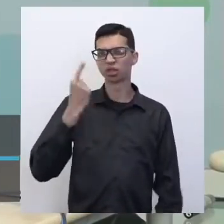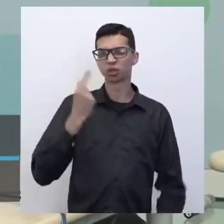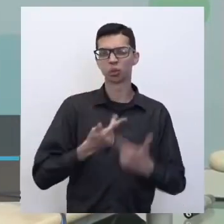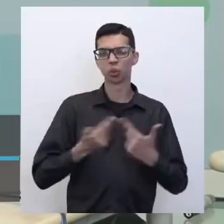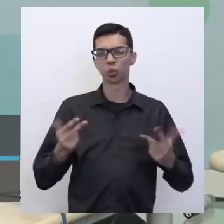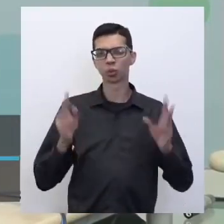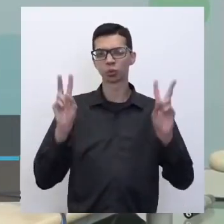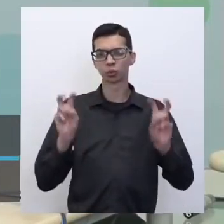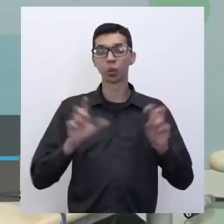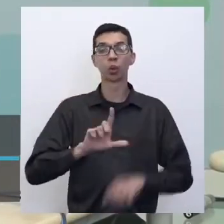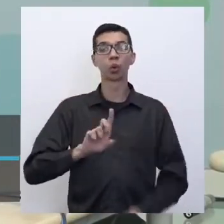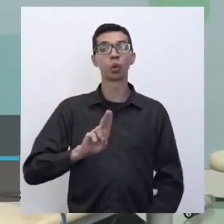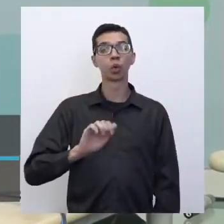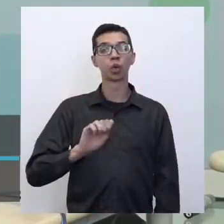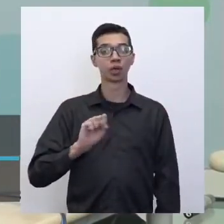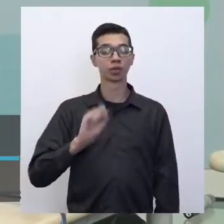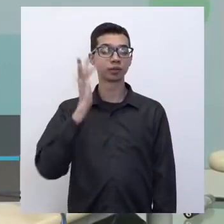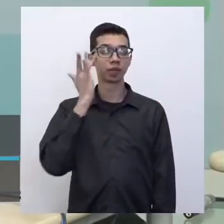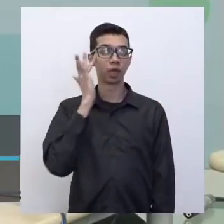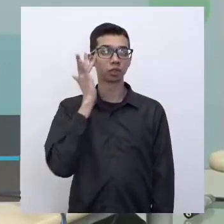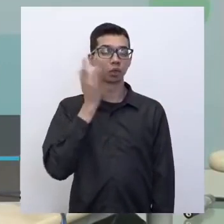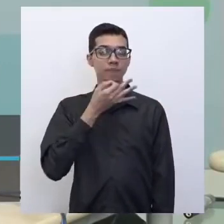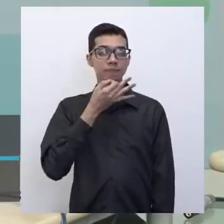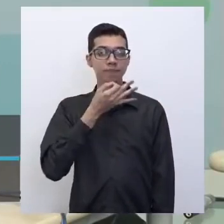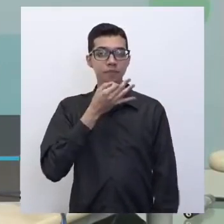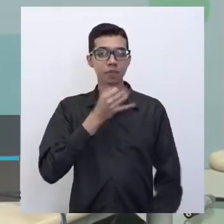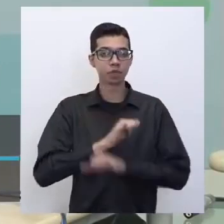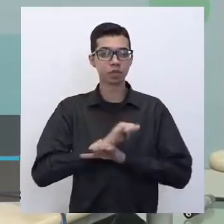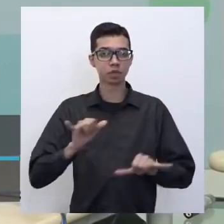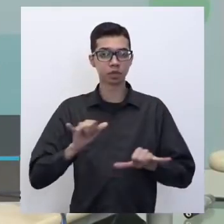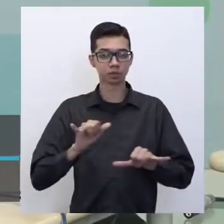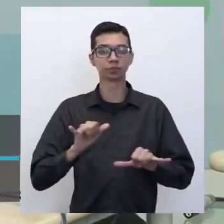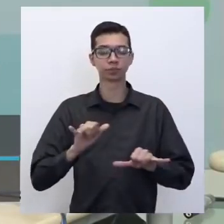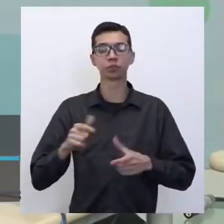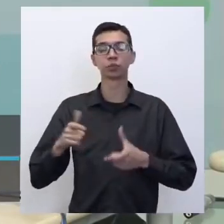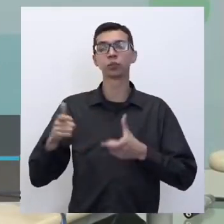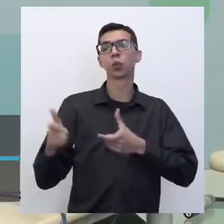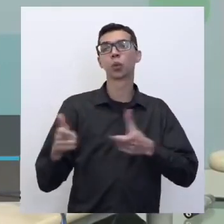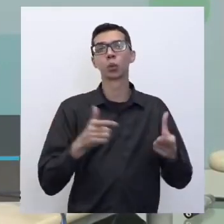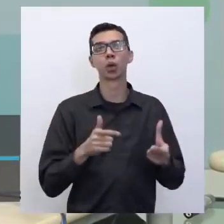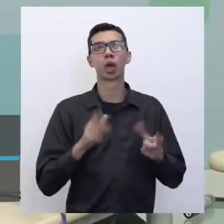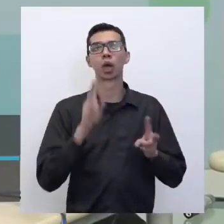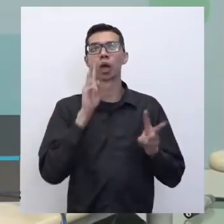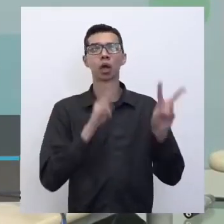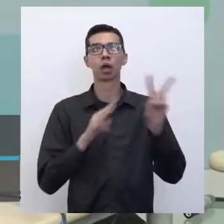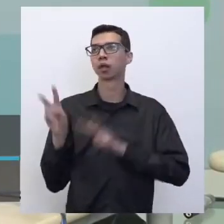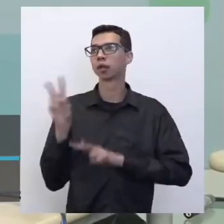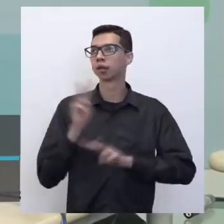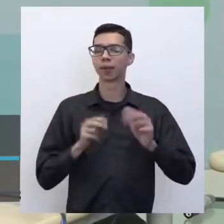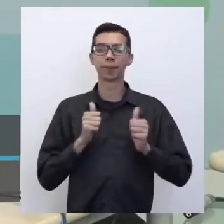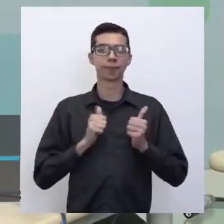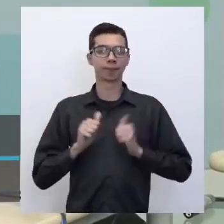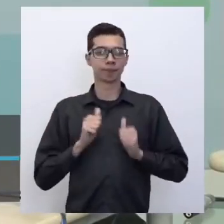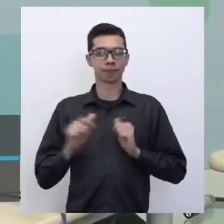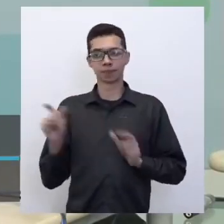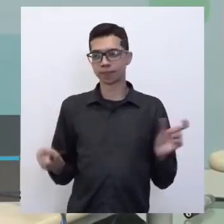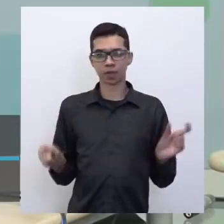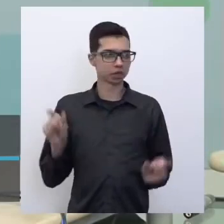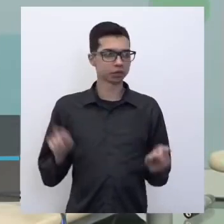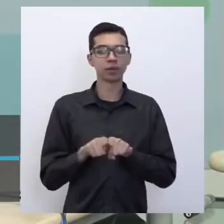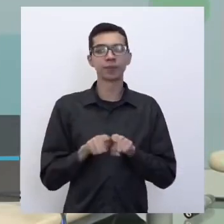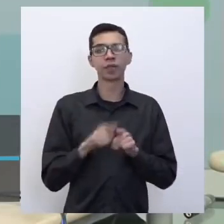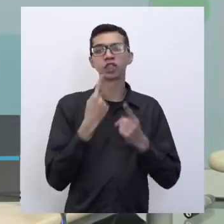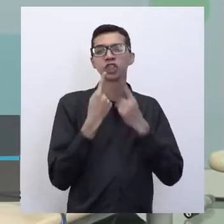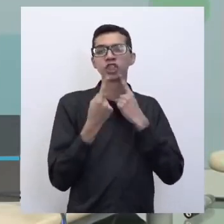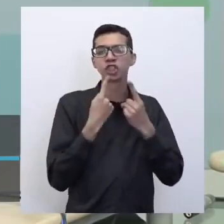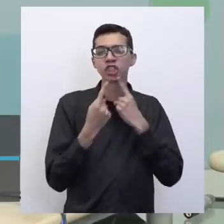O Lucas acha que, cita aqui, cenário, personagem, diálogo, encenação, né, como elementos